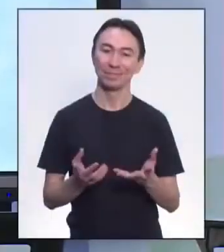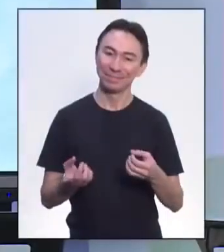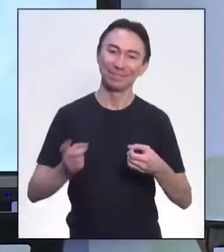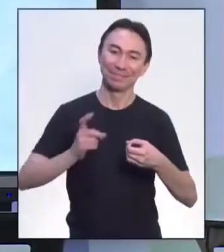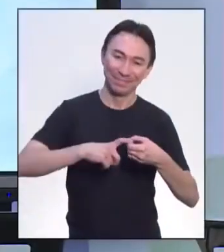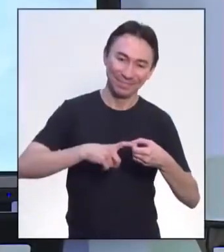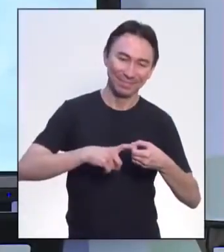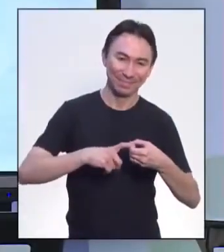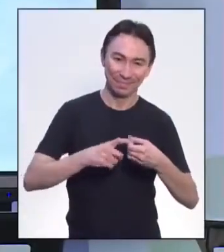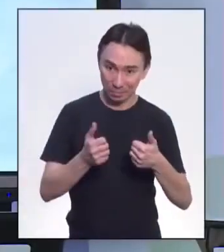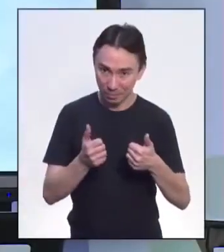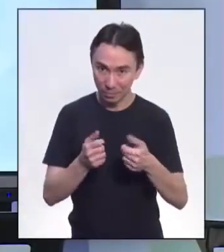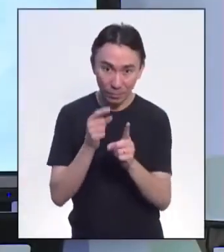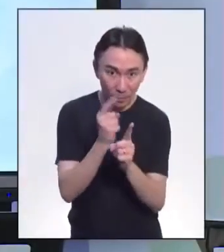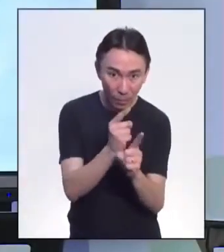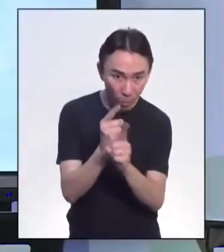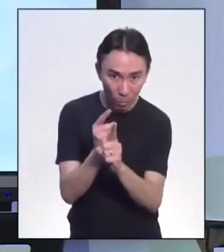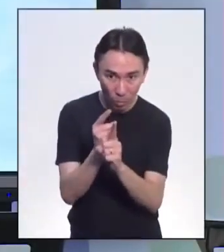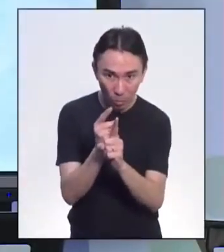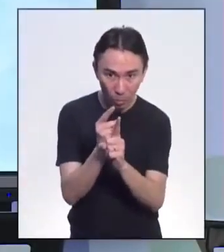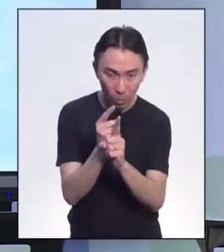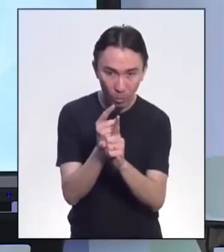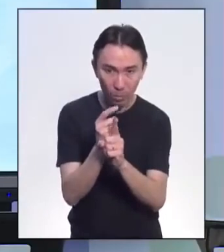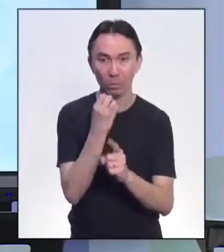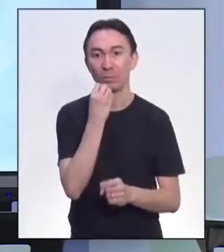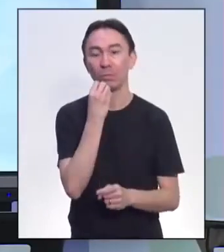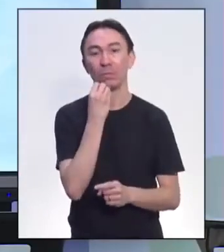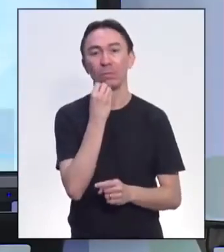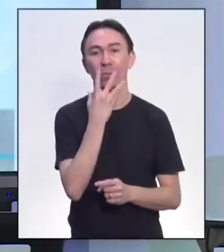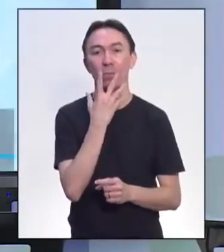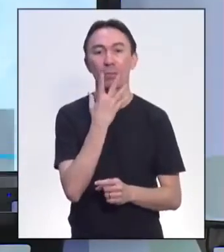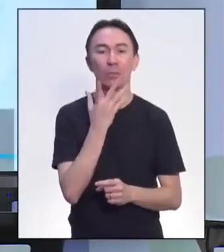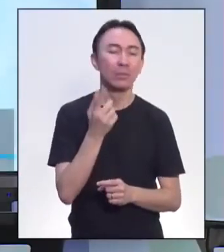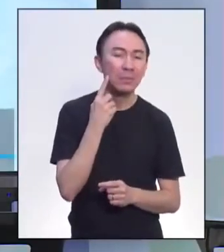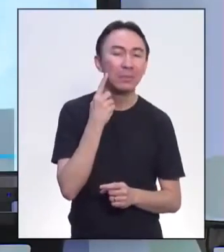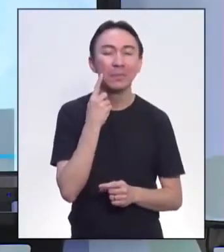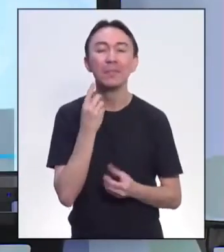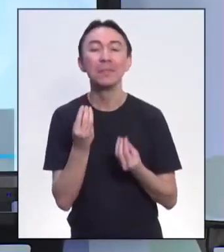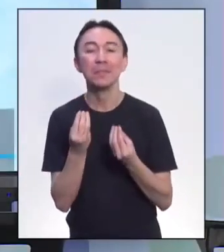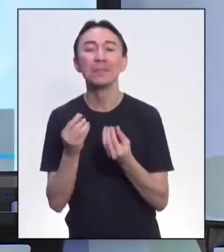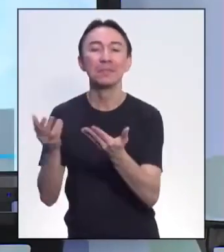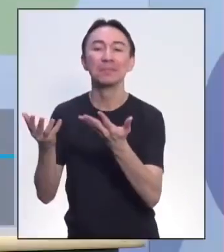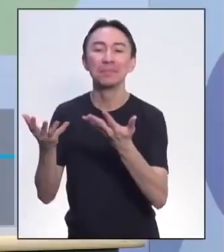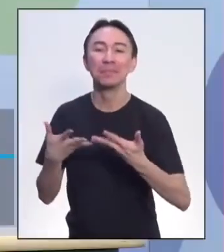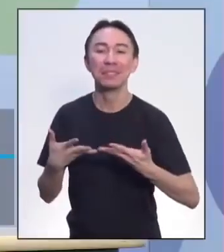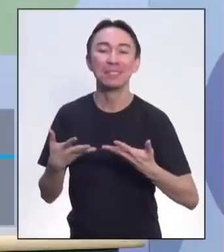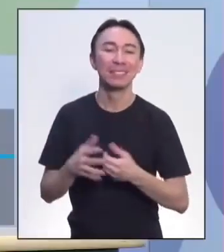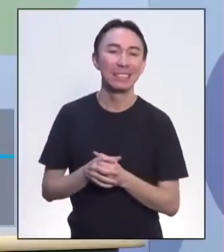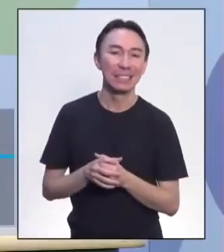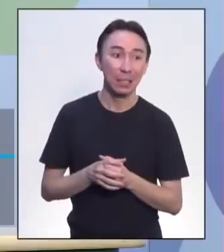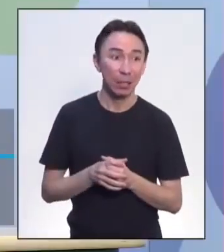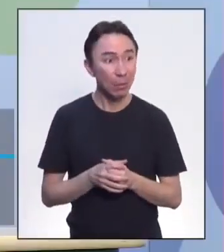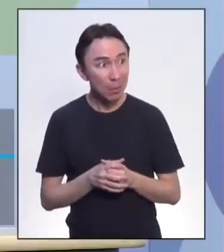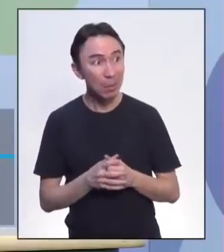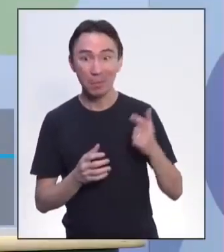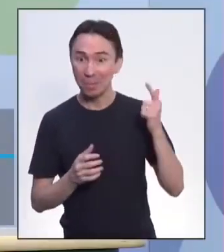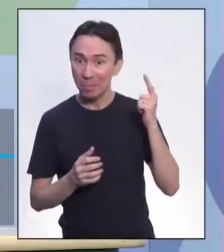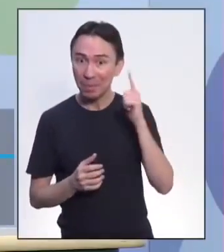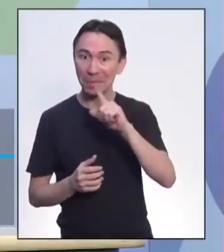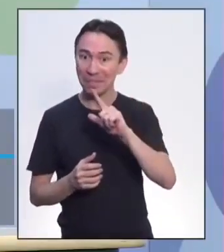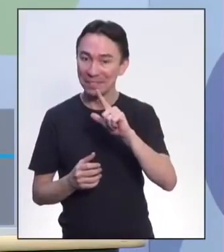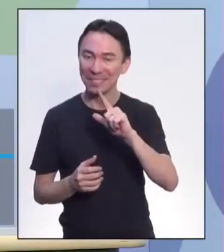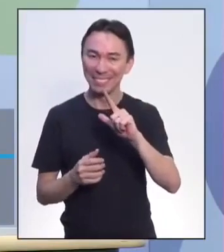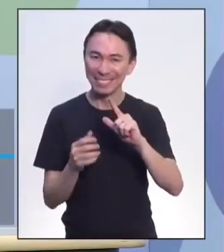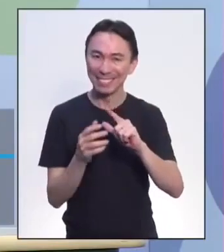Voltamos. E aí, vocês conseguiram encontrar os pares ordenados? Professora Inês, conseguiram? Conta para mim. Professora Roberta, eles conseguiram sim. A